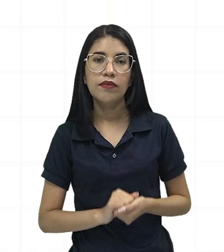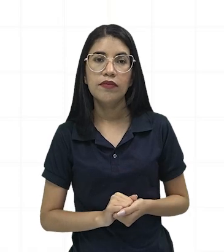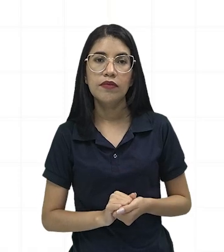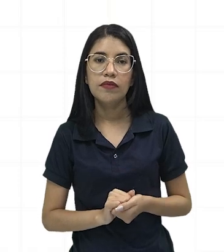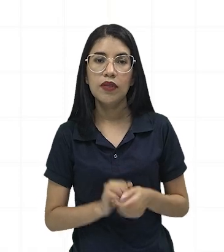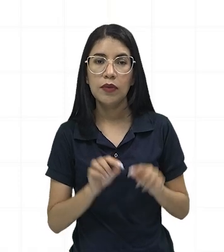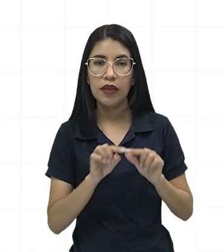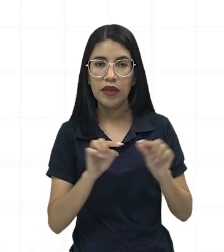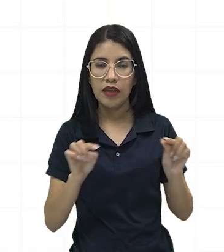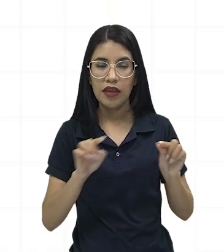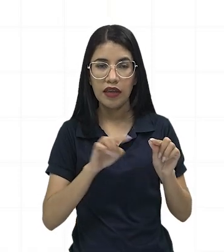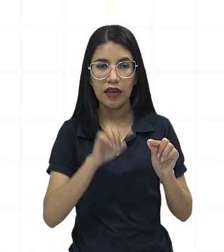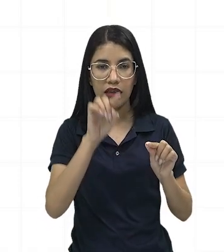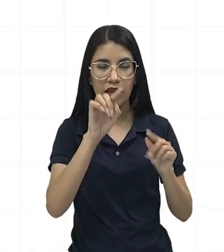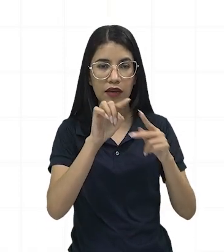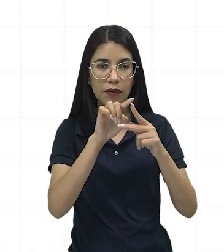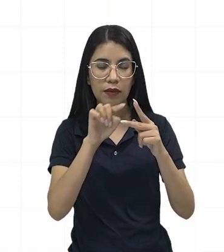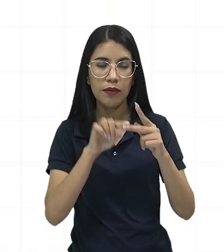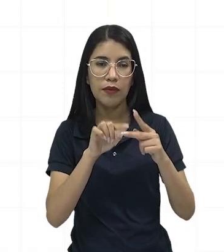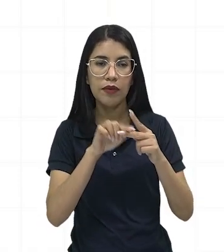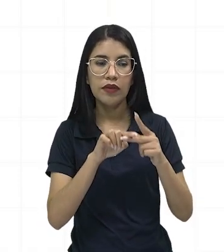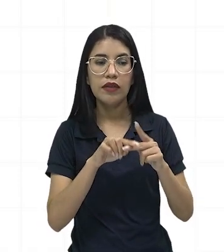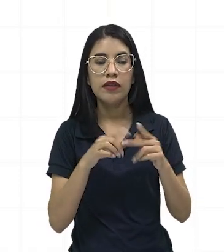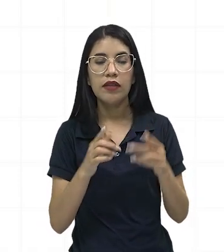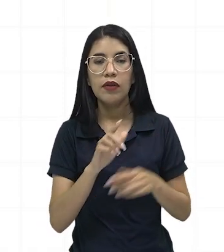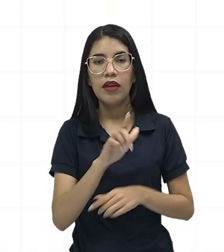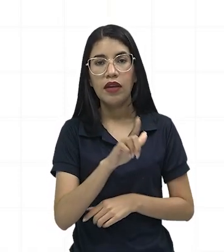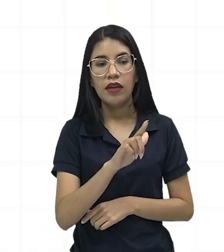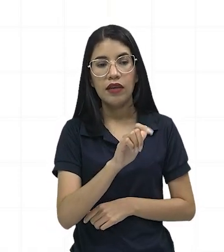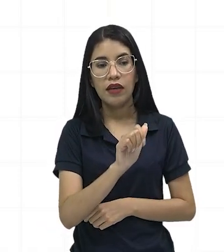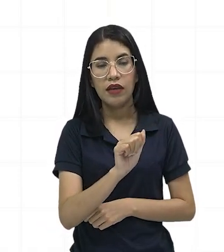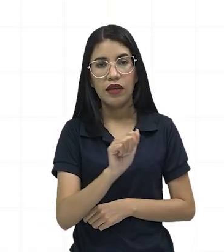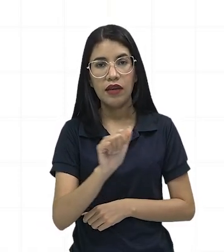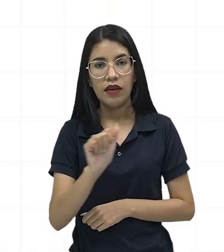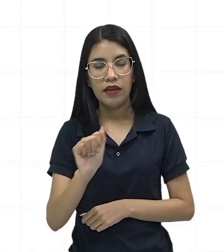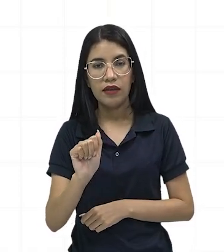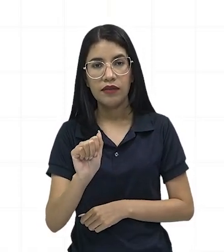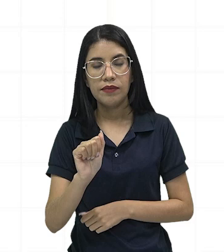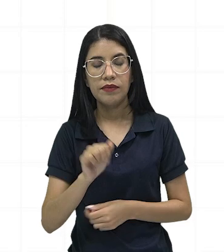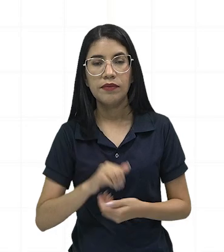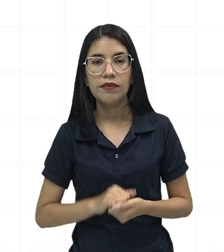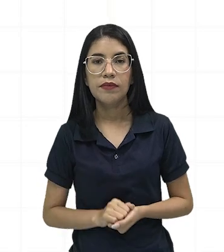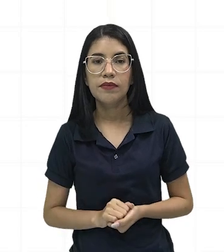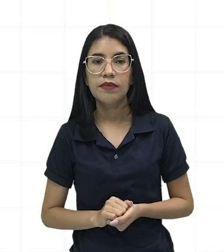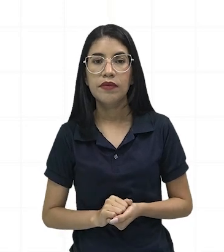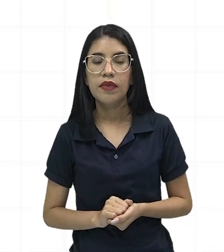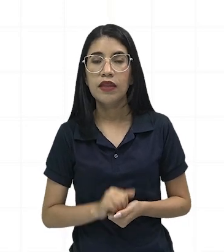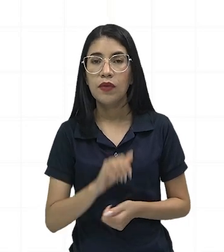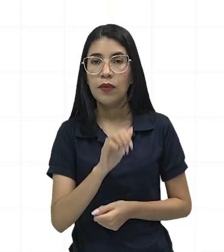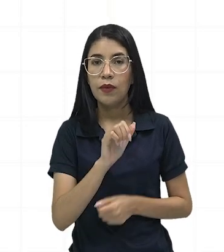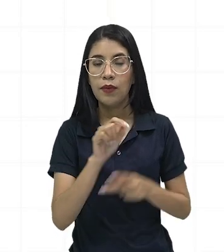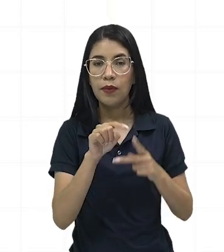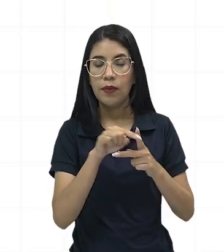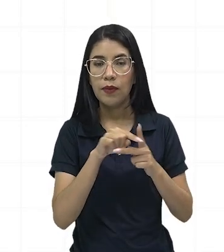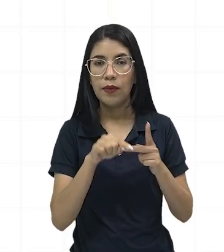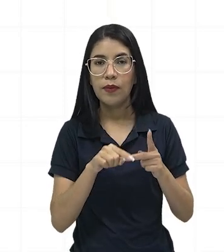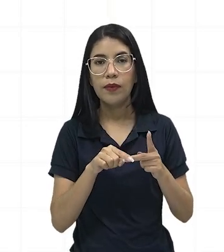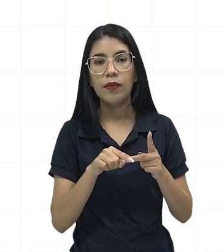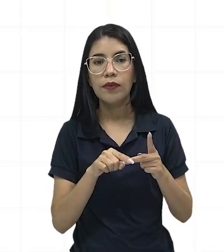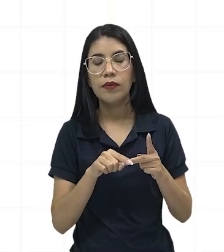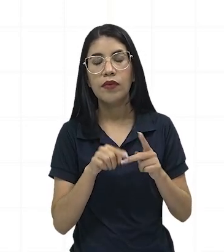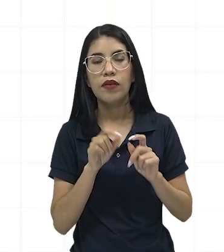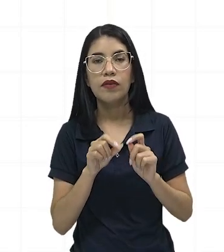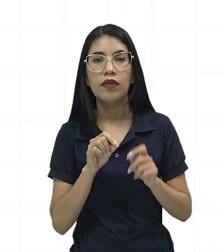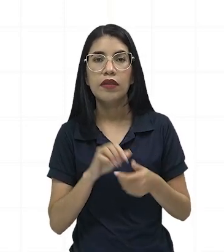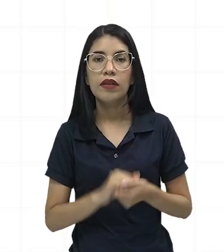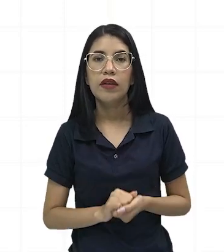de congruência que nós temos o lado, ângulo e ângulo, né? E esse ângulo ele vai ficar aqui. Podemos dizer que ele